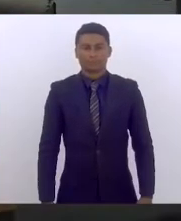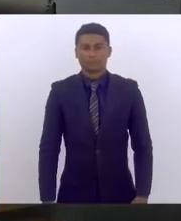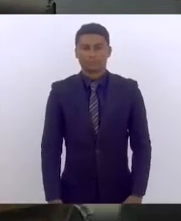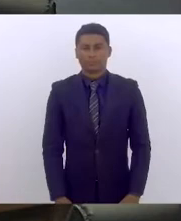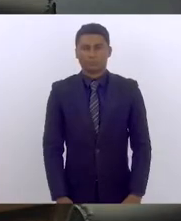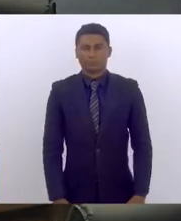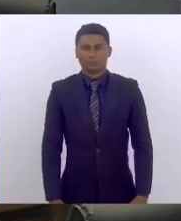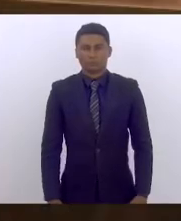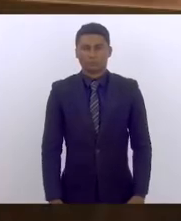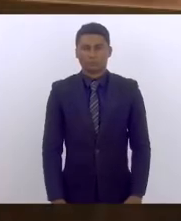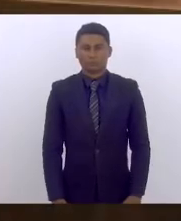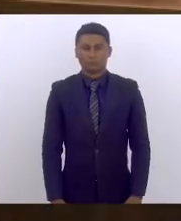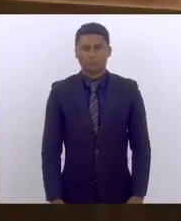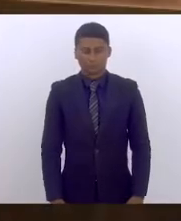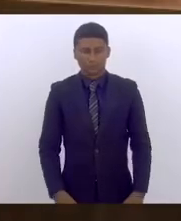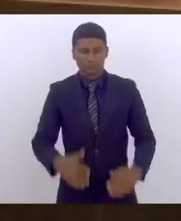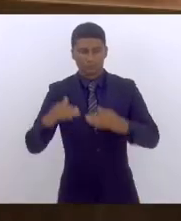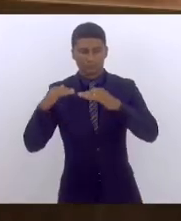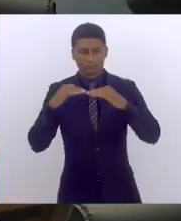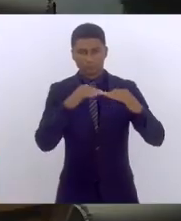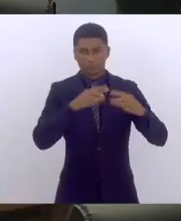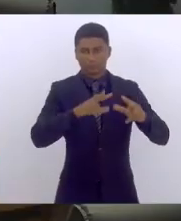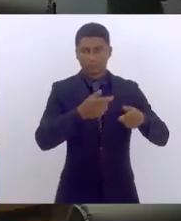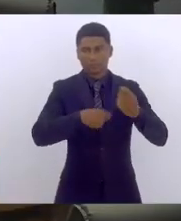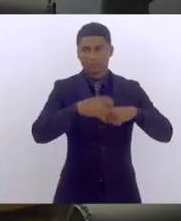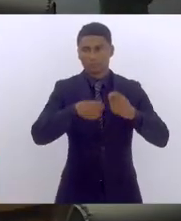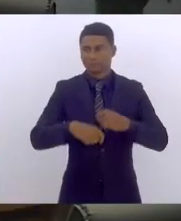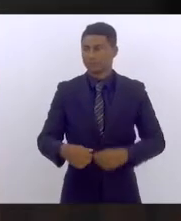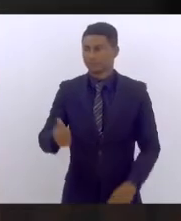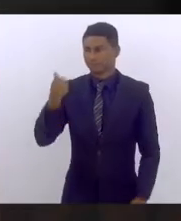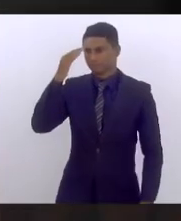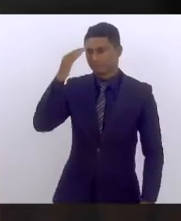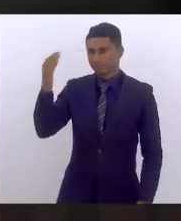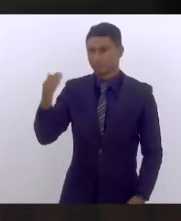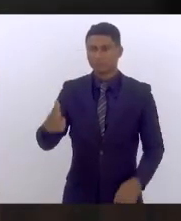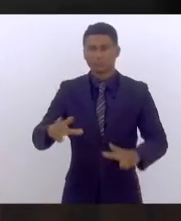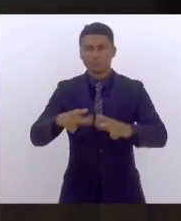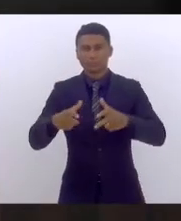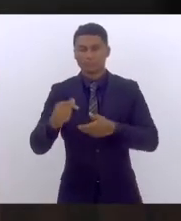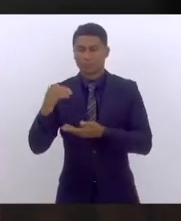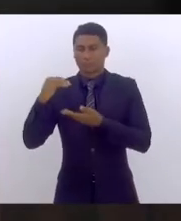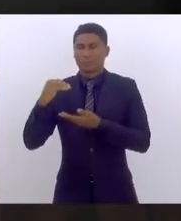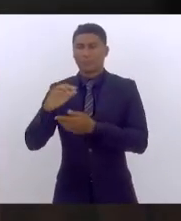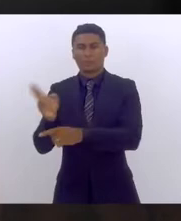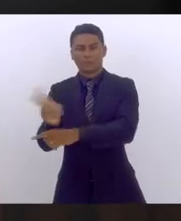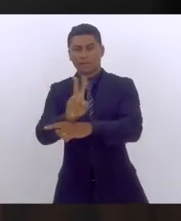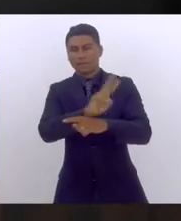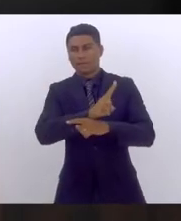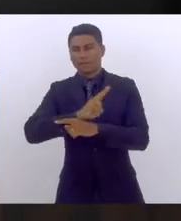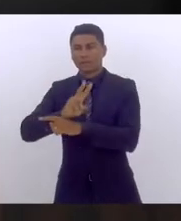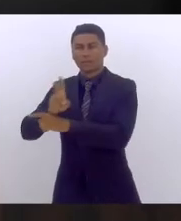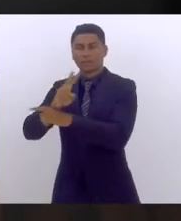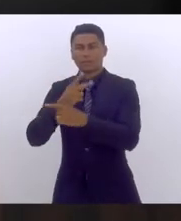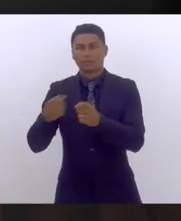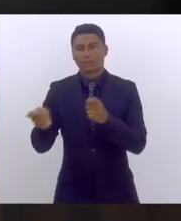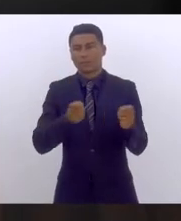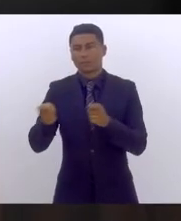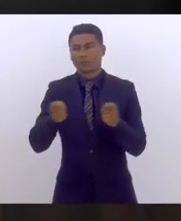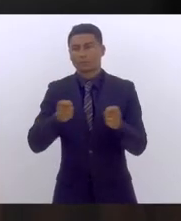Viu, Tia Ju? Acompanhamos o parecer da Comissão de Economia. Obrigado. Pela Comissão de Orçamento, Finanças, Fiscalização Financeira e